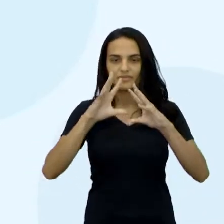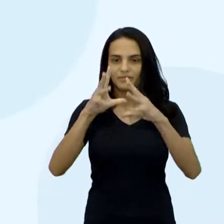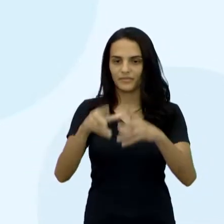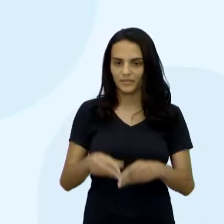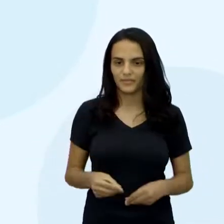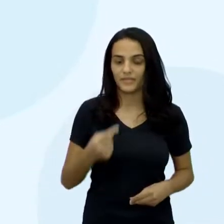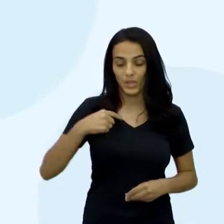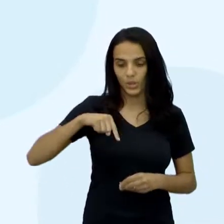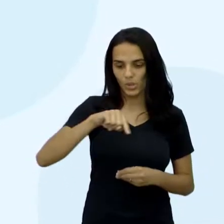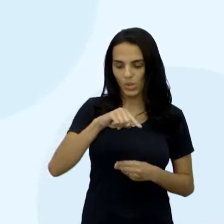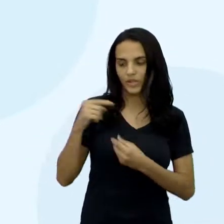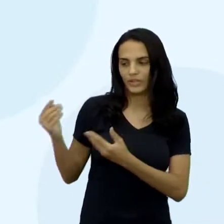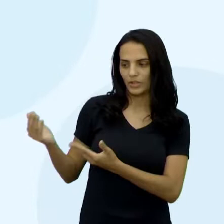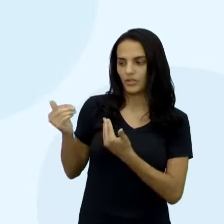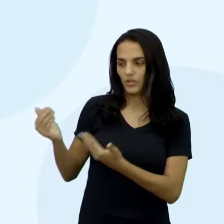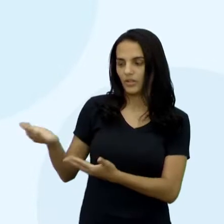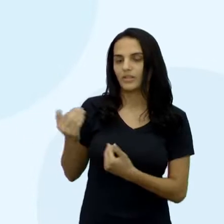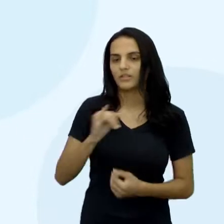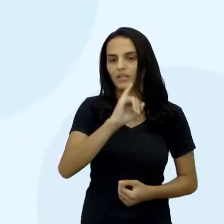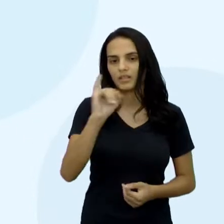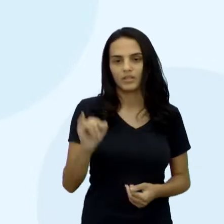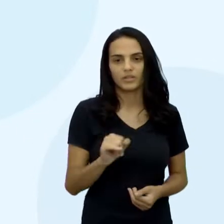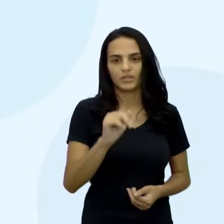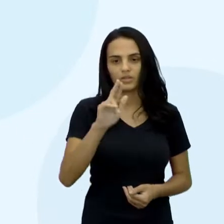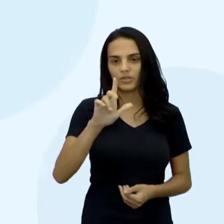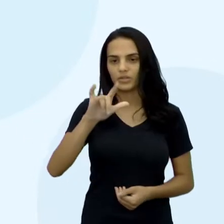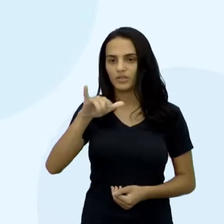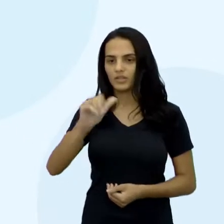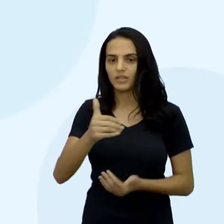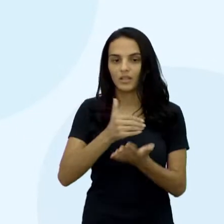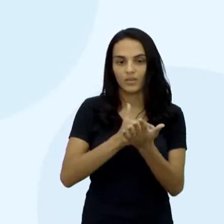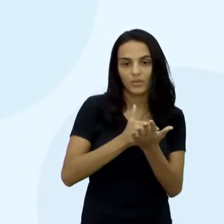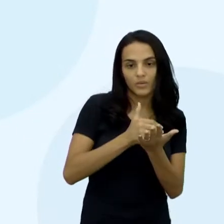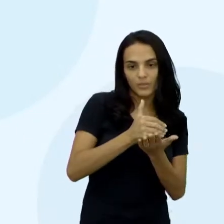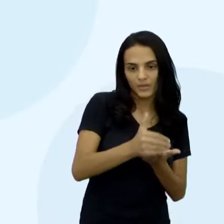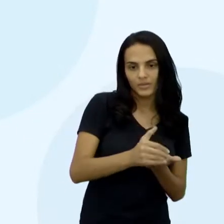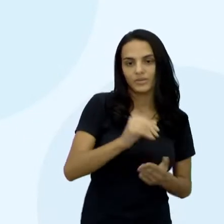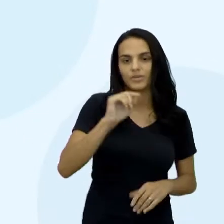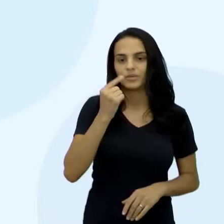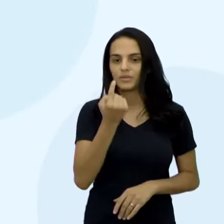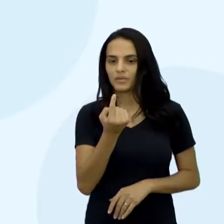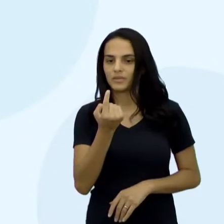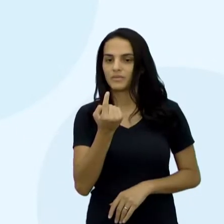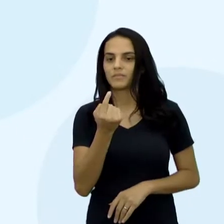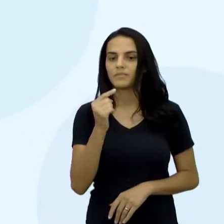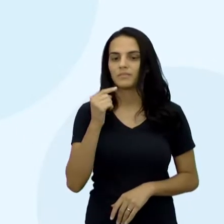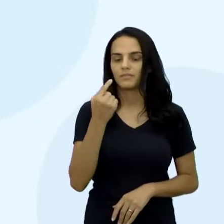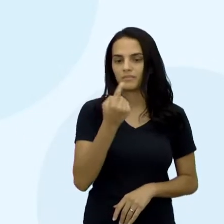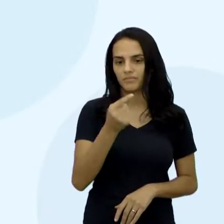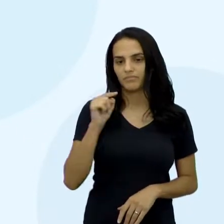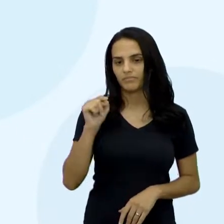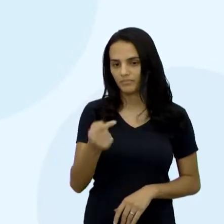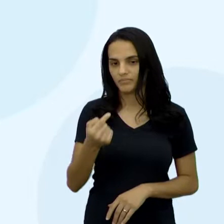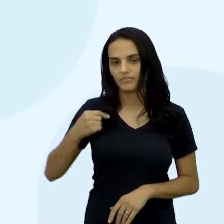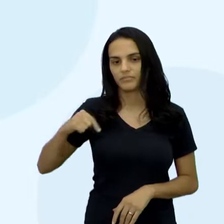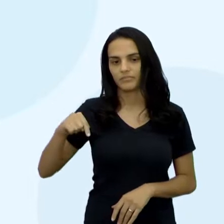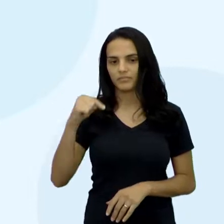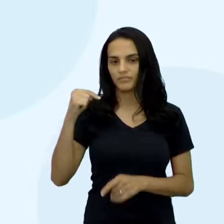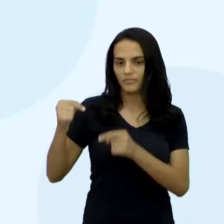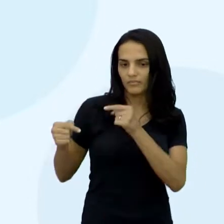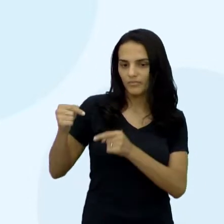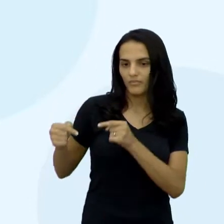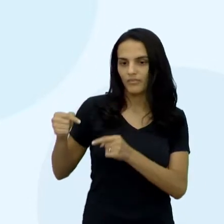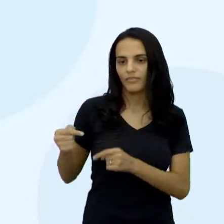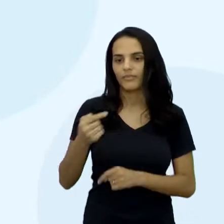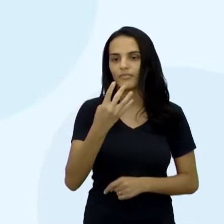gente é jovem, a Juliana está no começo dos millennials e eu estou lá no final. Eu estou na crise dos